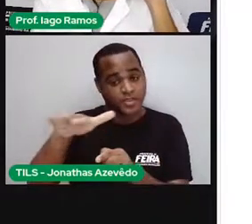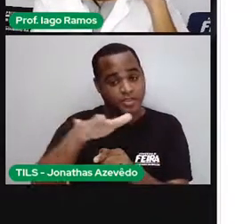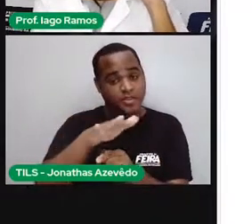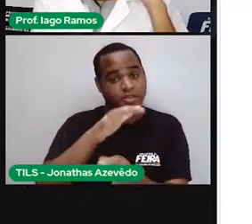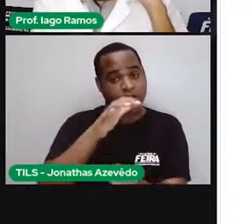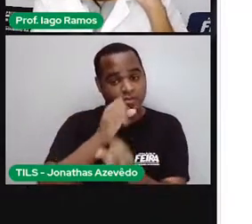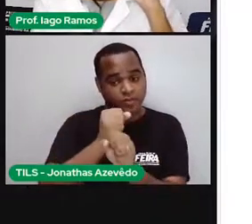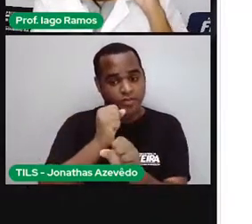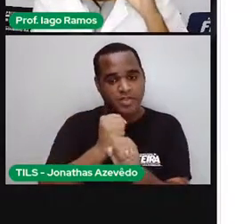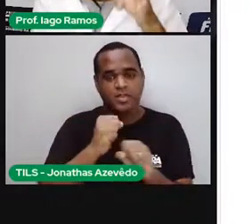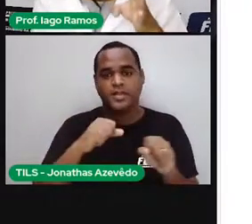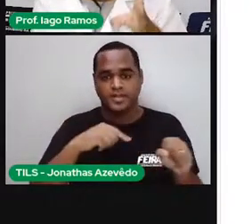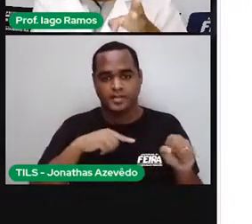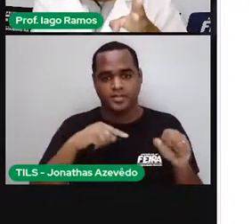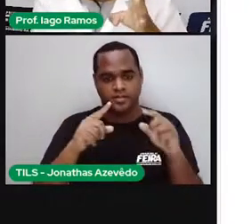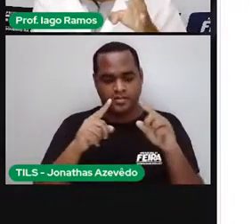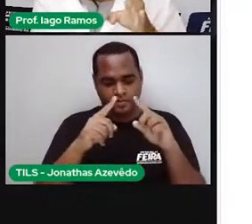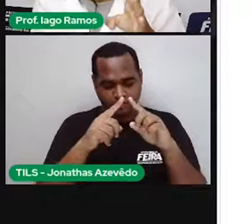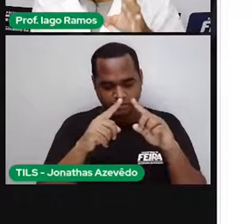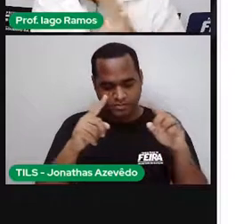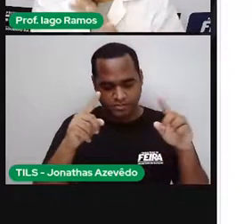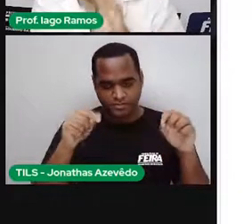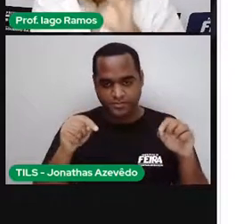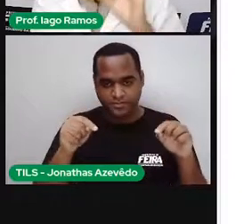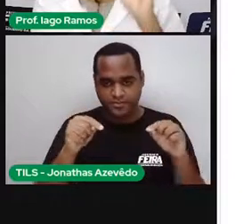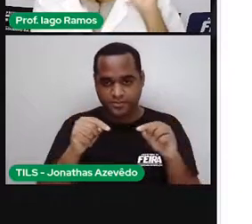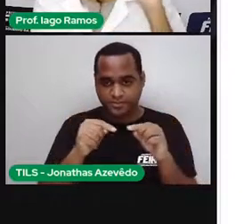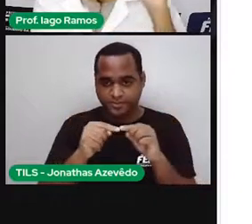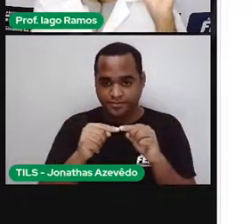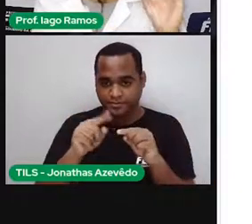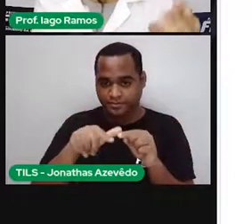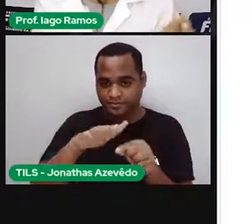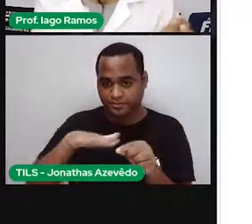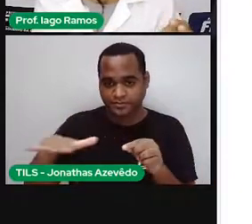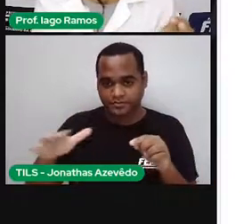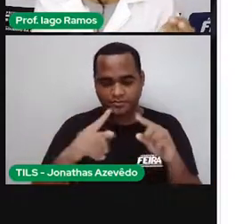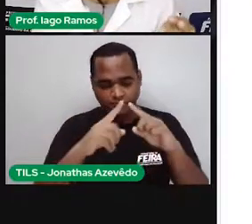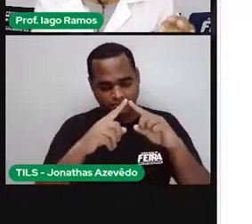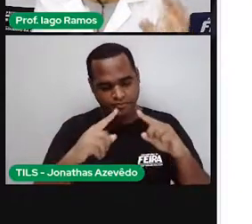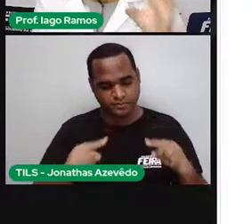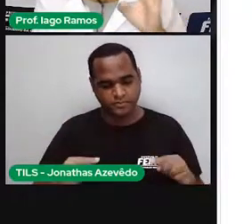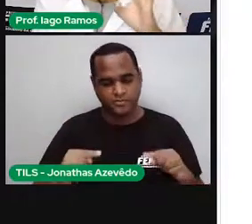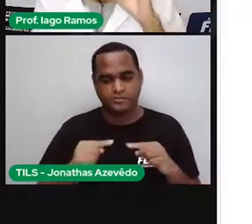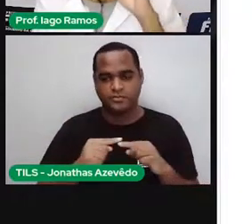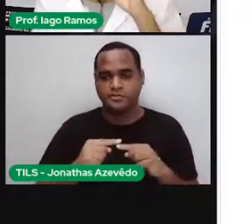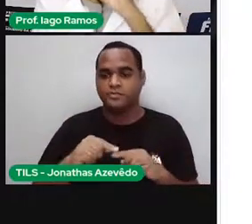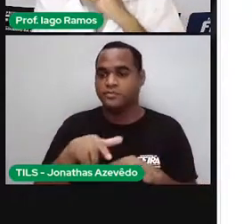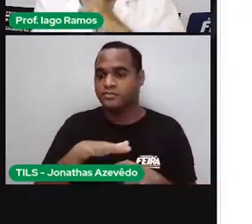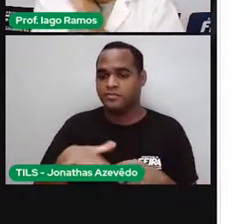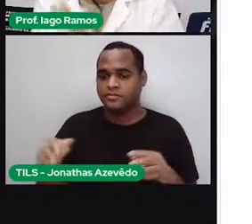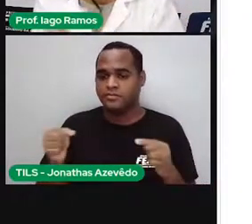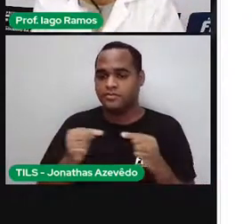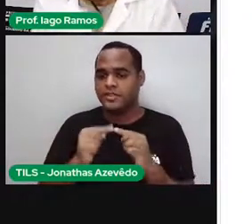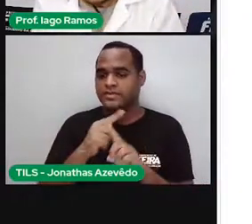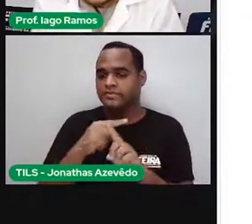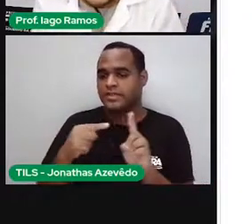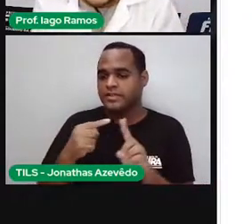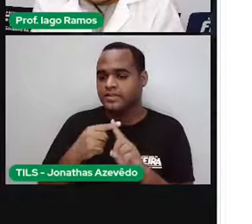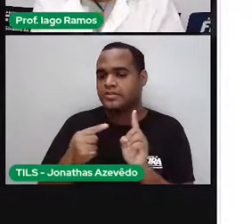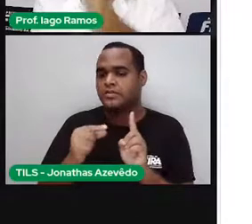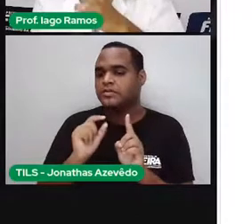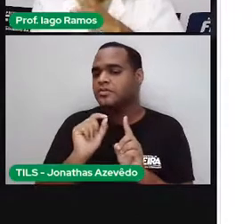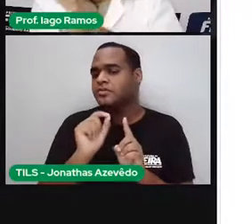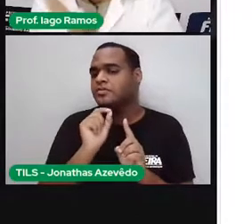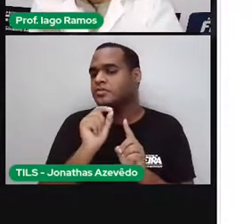do retângulo né Aliás a área de um triângulo foi metade